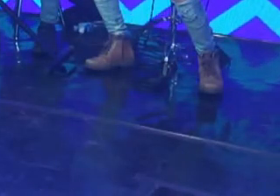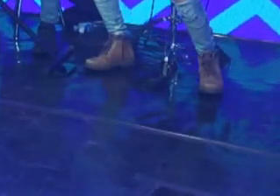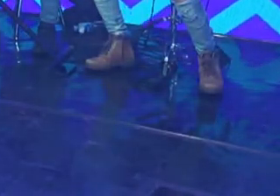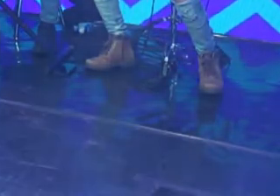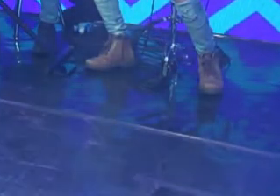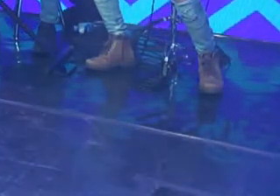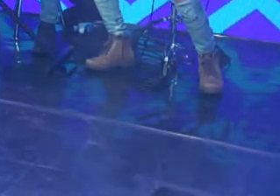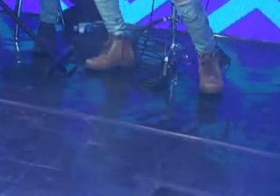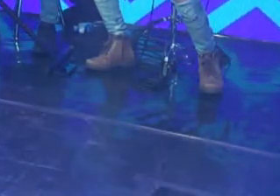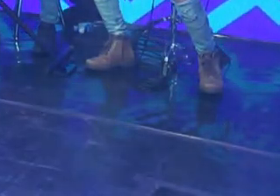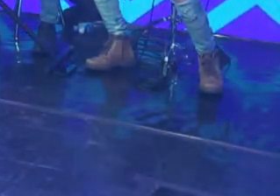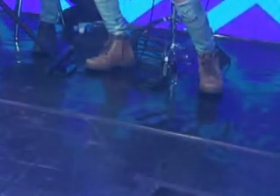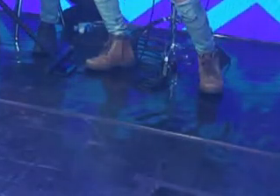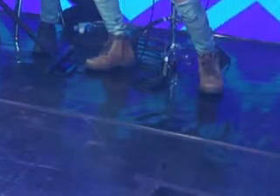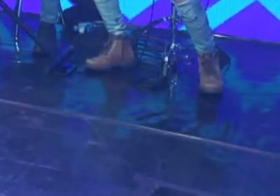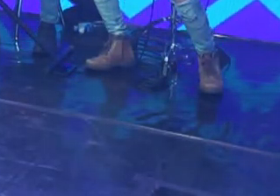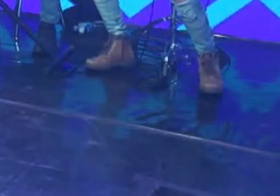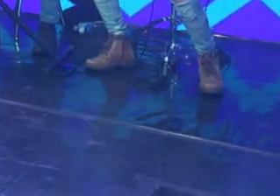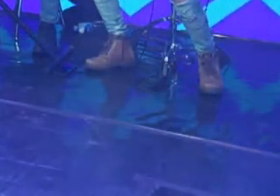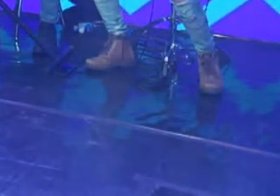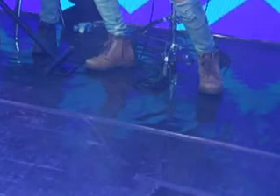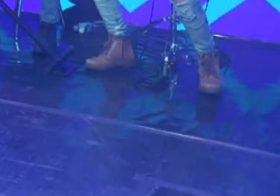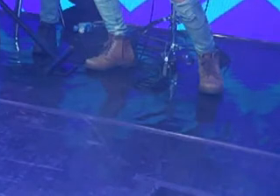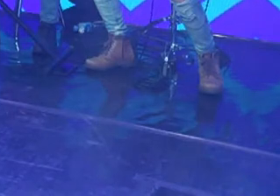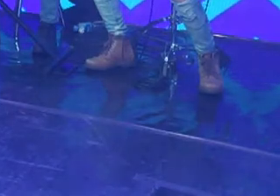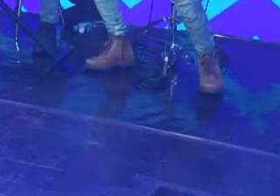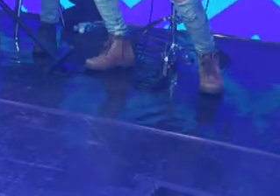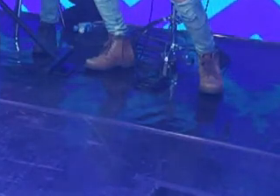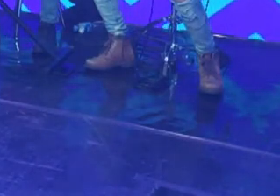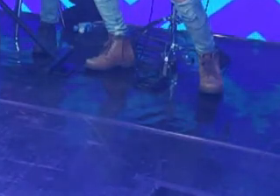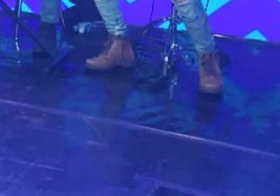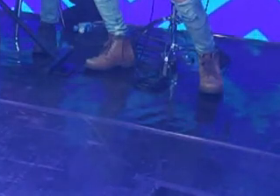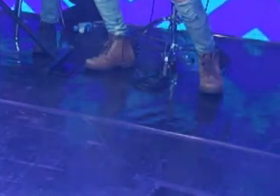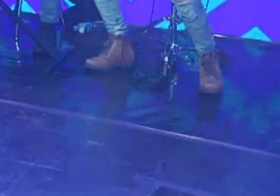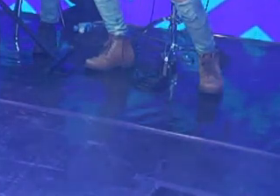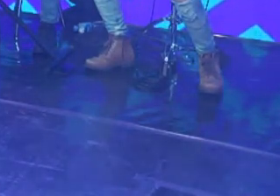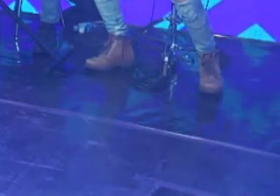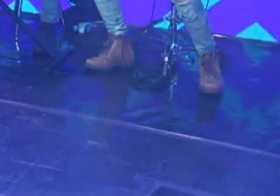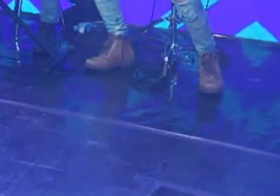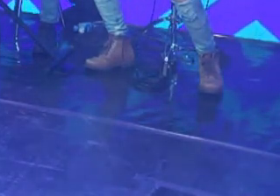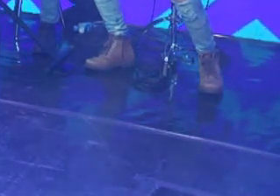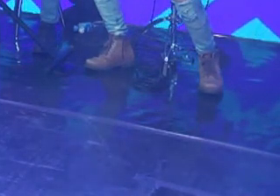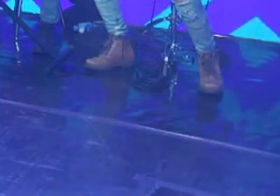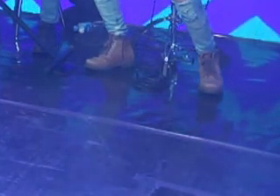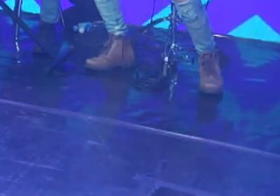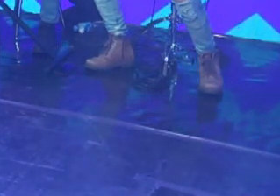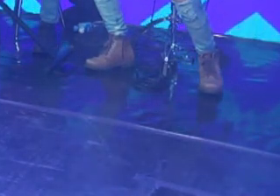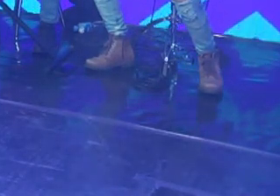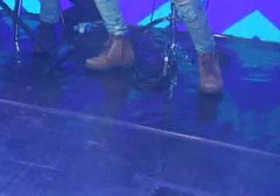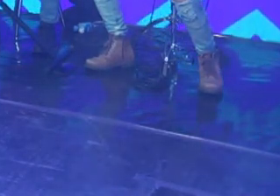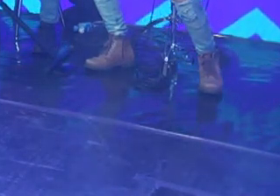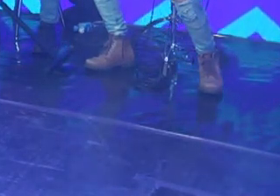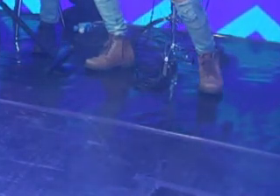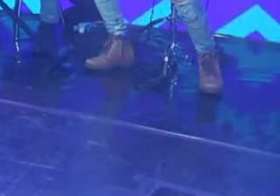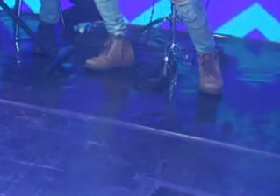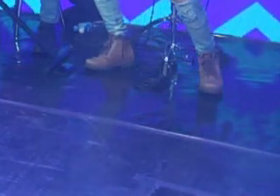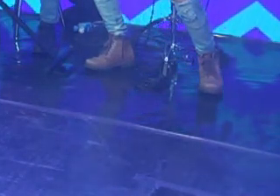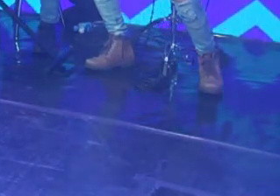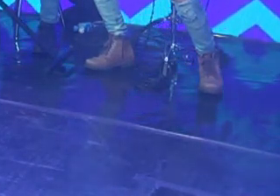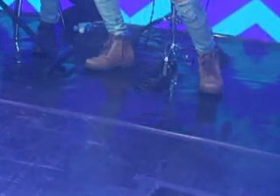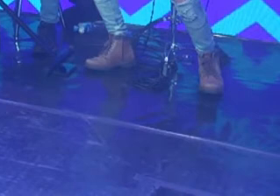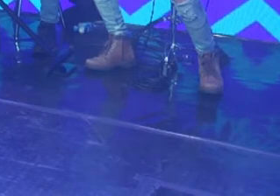para chover os primeiros erros, só meu